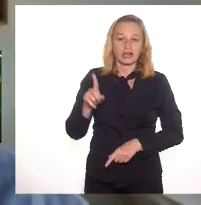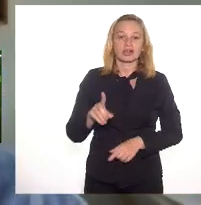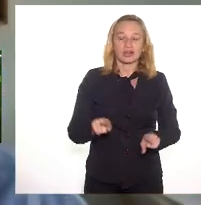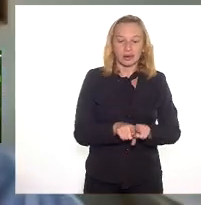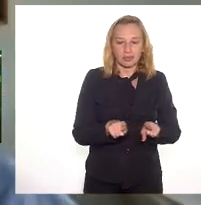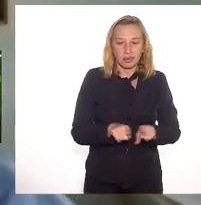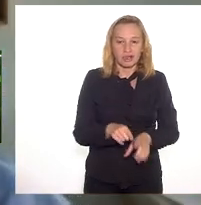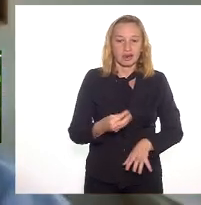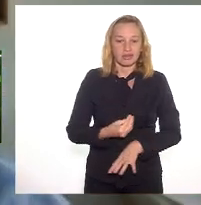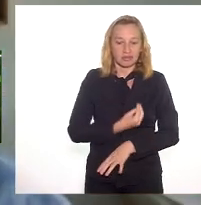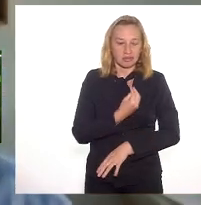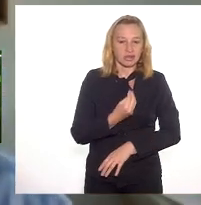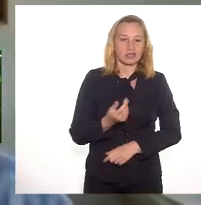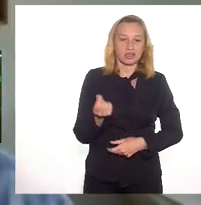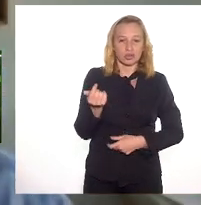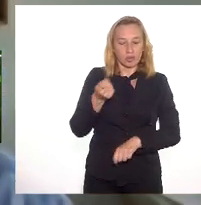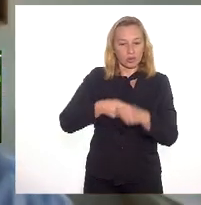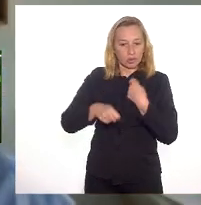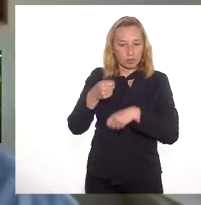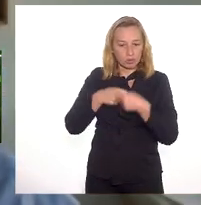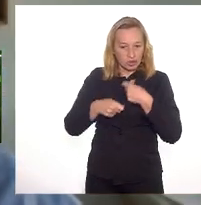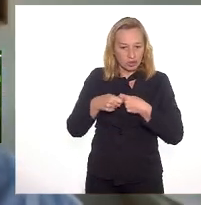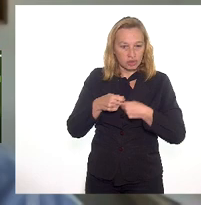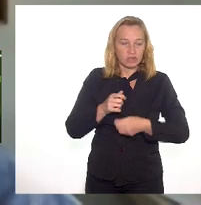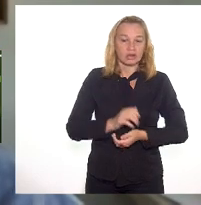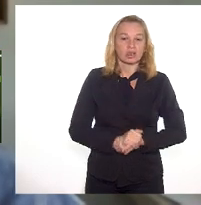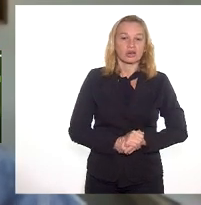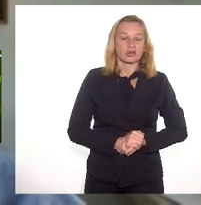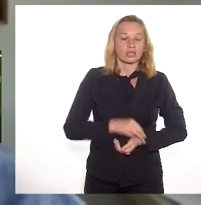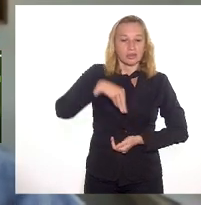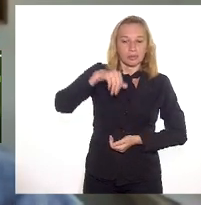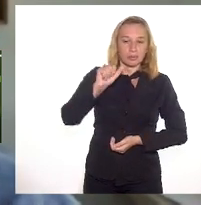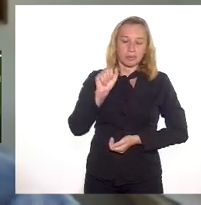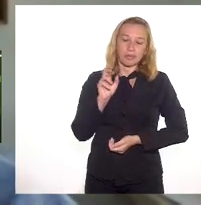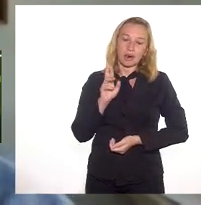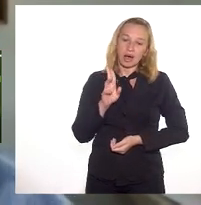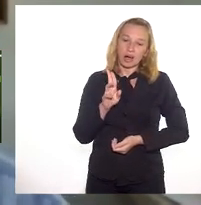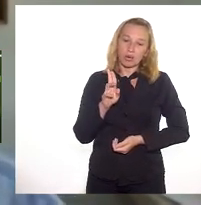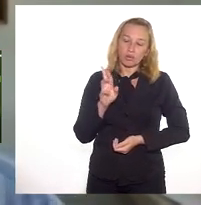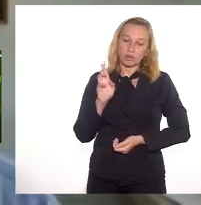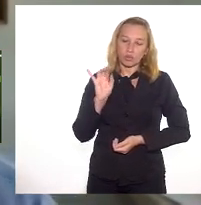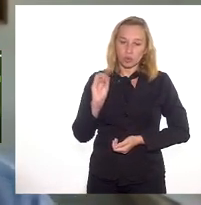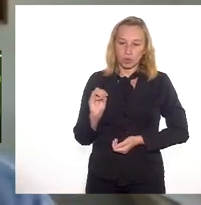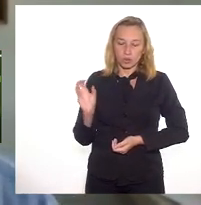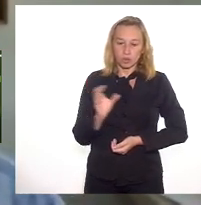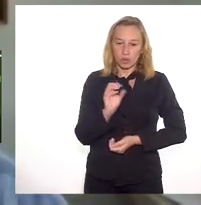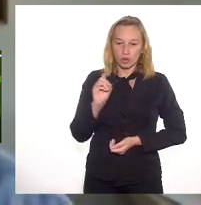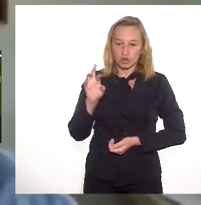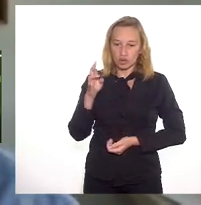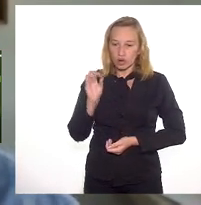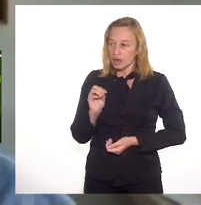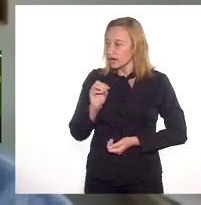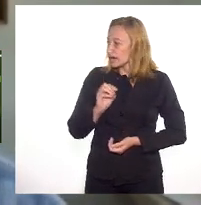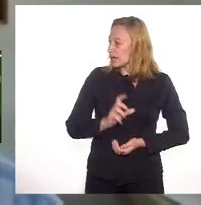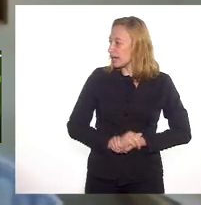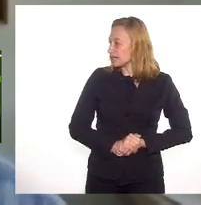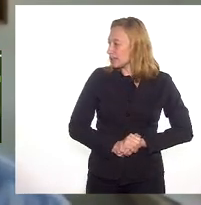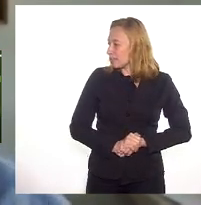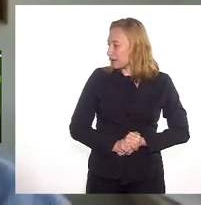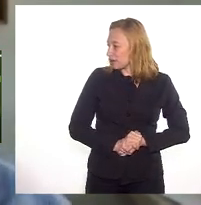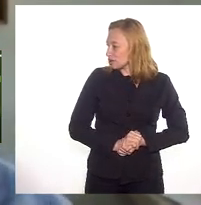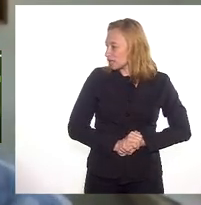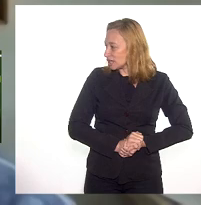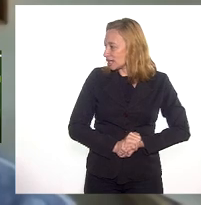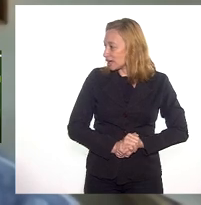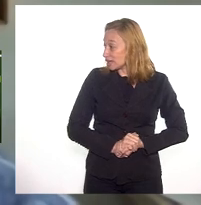presença do economista Mauro Osório, assessor da nossa assessor,